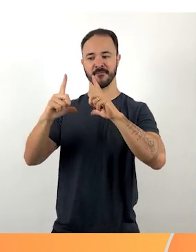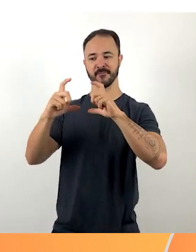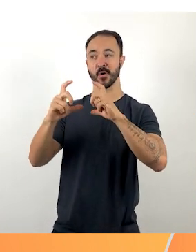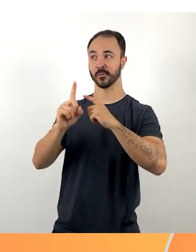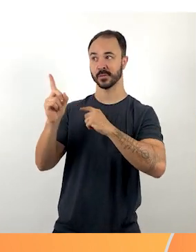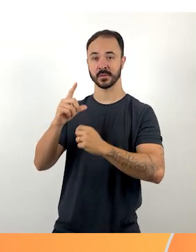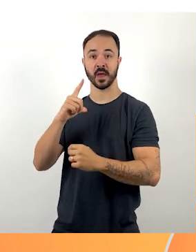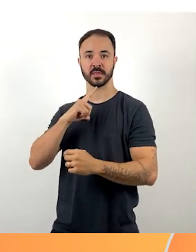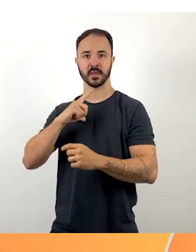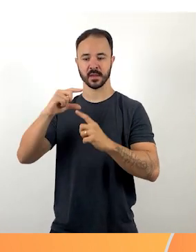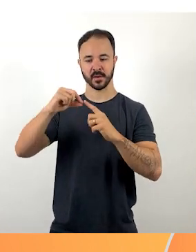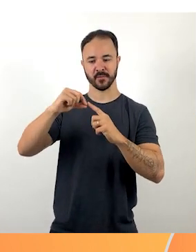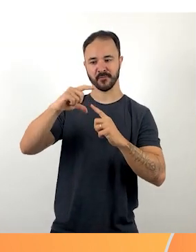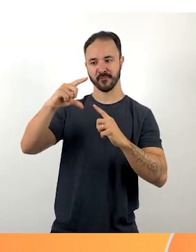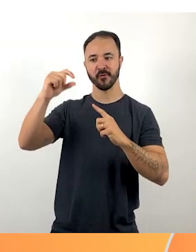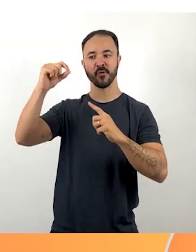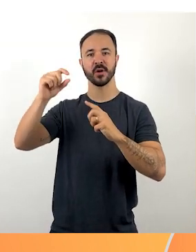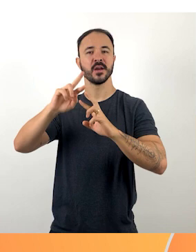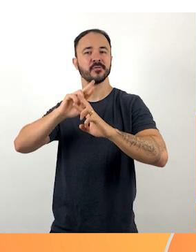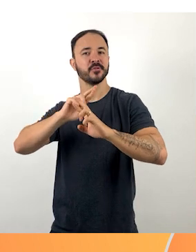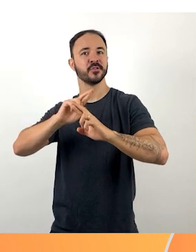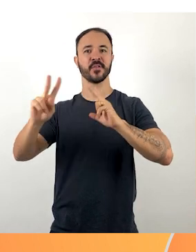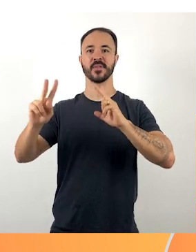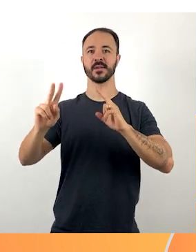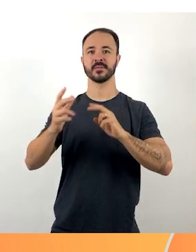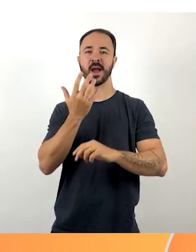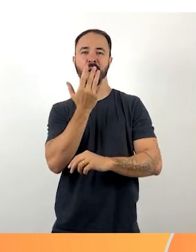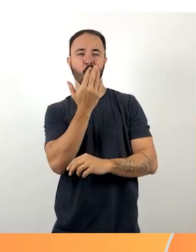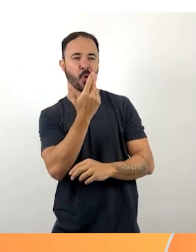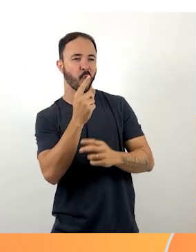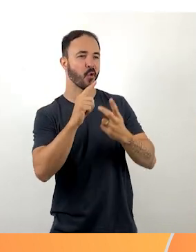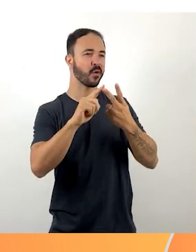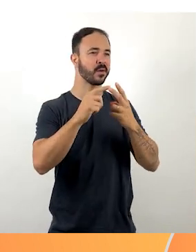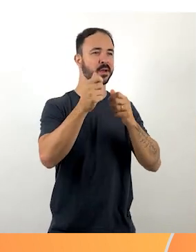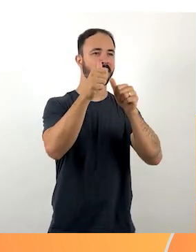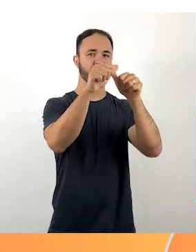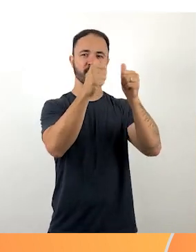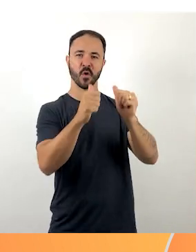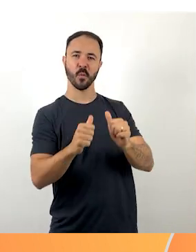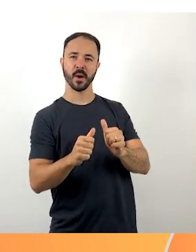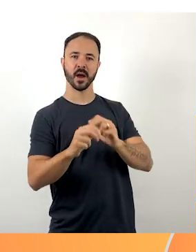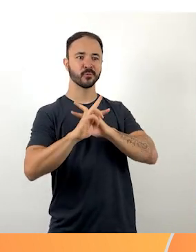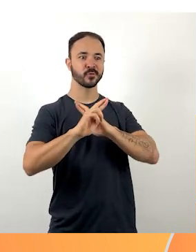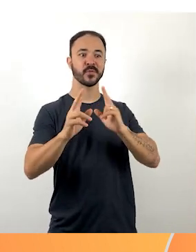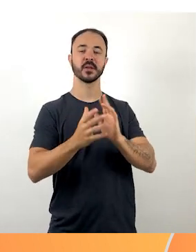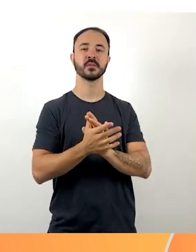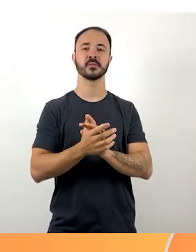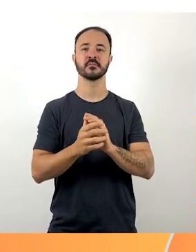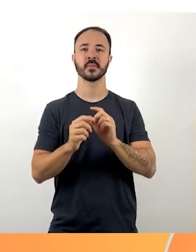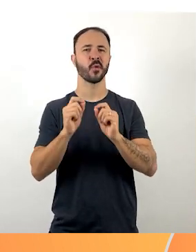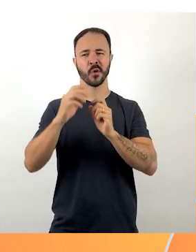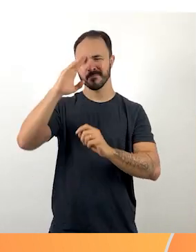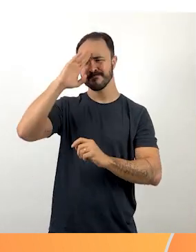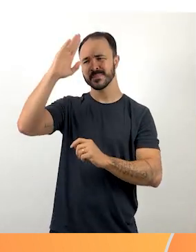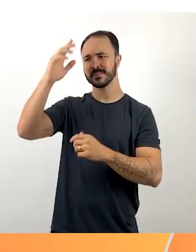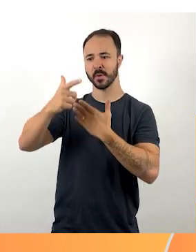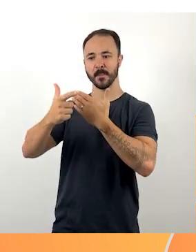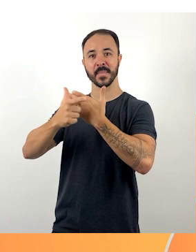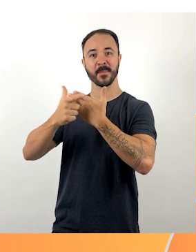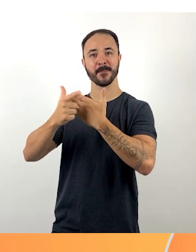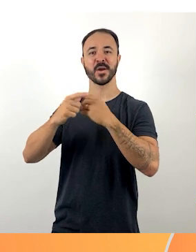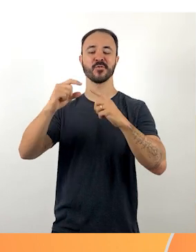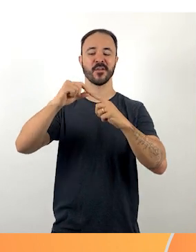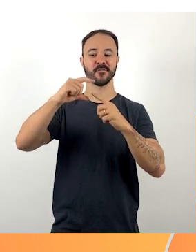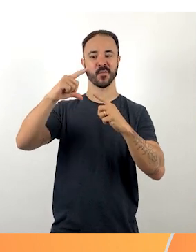Observe a imagem. Aqui nós temos folhas tão diferentes colorações, diferentes formatos. Qual que é a principal função da folha em um